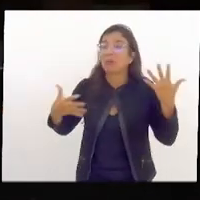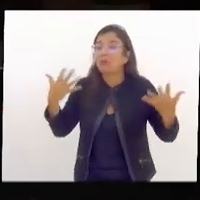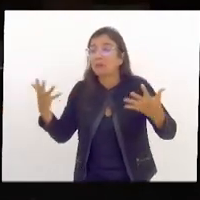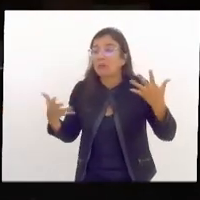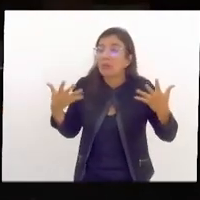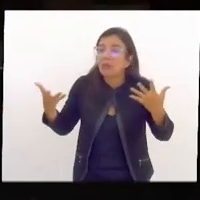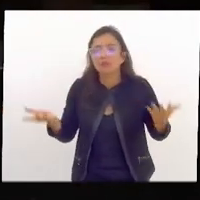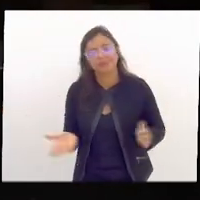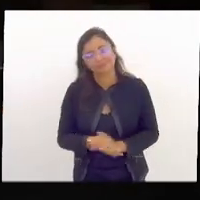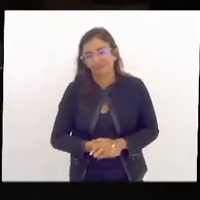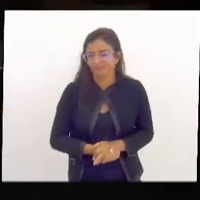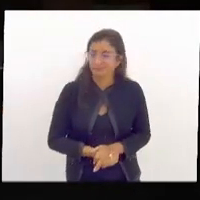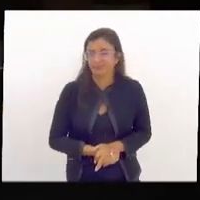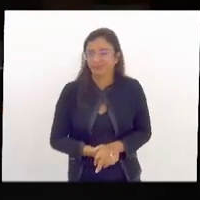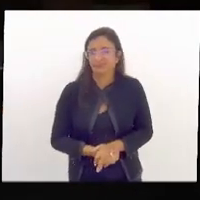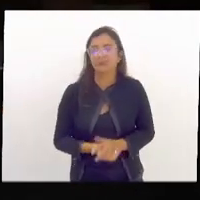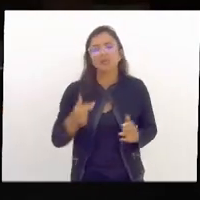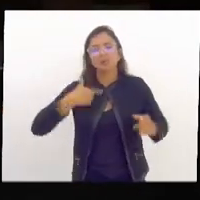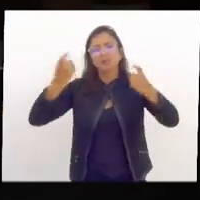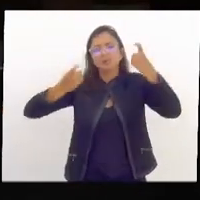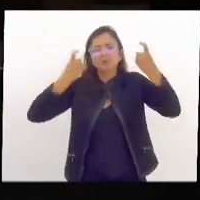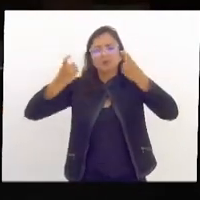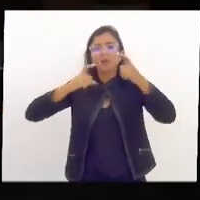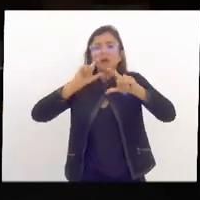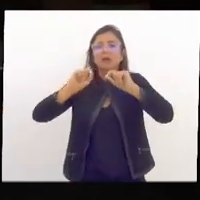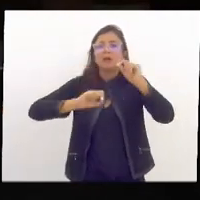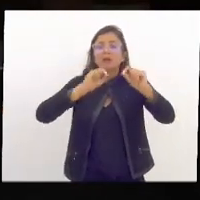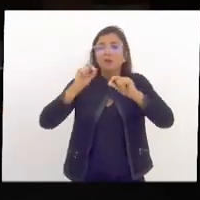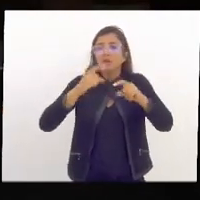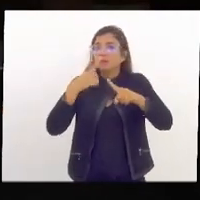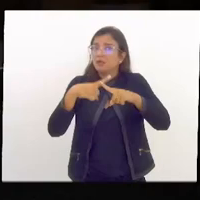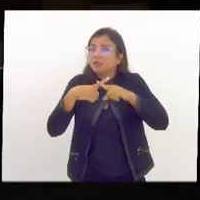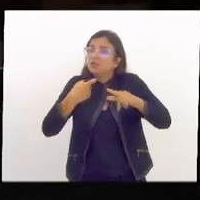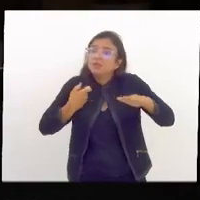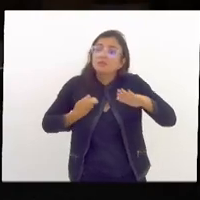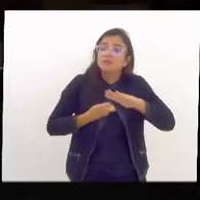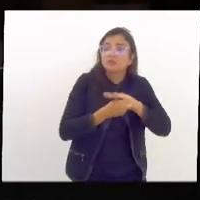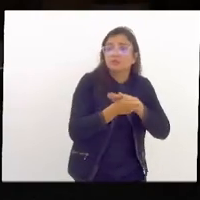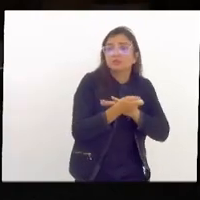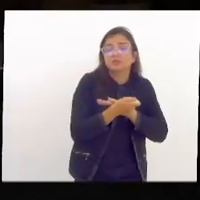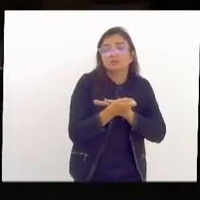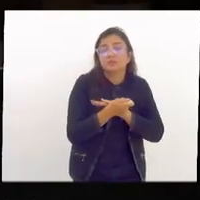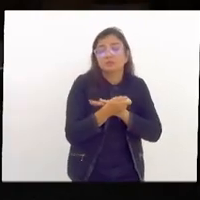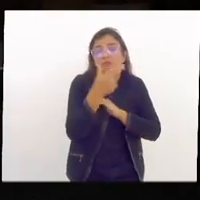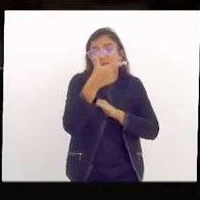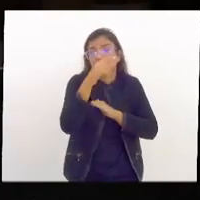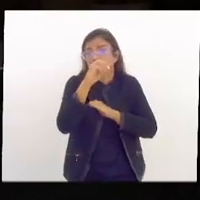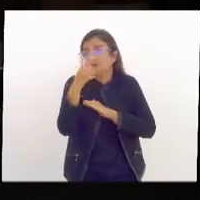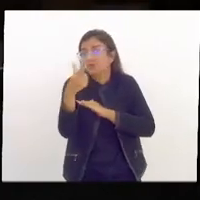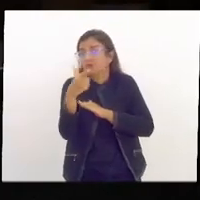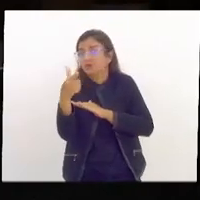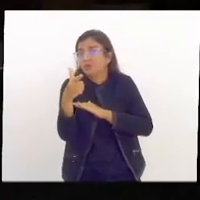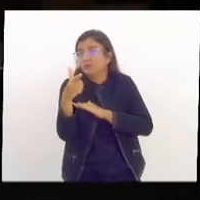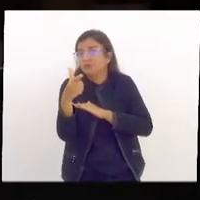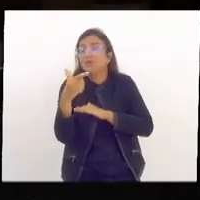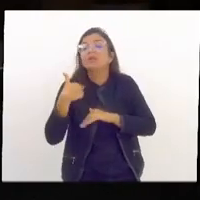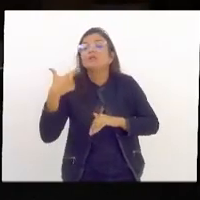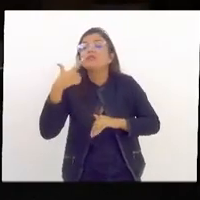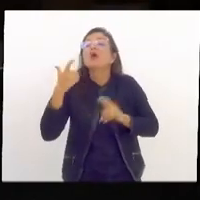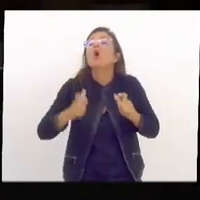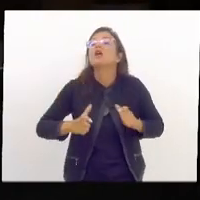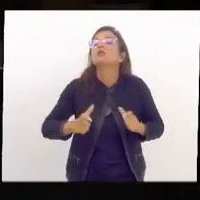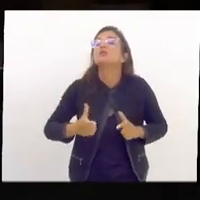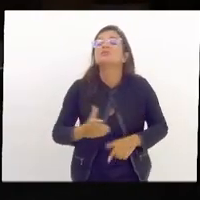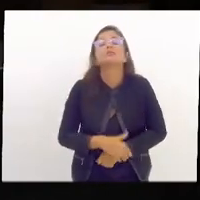pouco tempo. Então, a preocupação que se tem, deputado Valdec, é que esses investimentos aqui eram para ser utilizados em 22. Eu quero saber onde estão esses